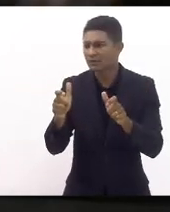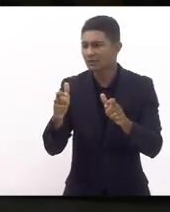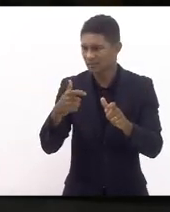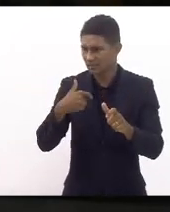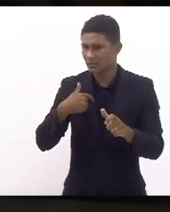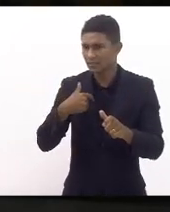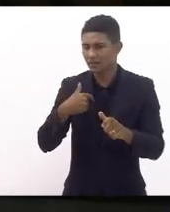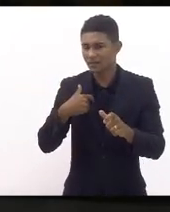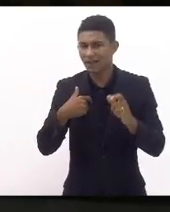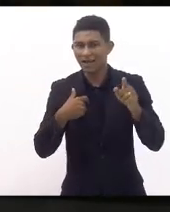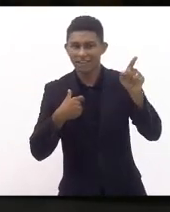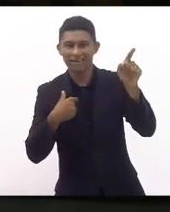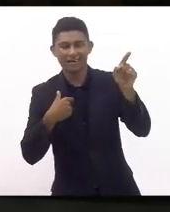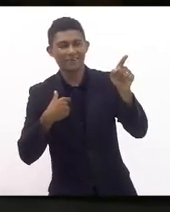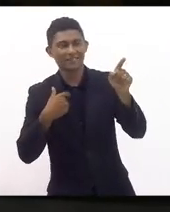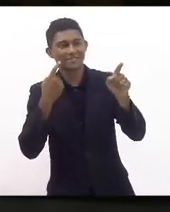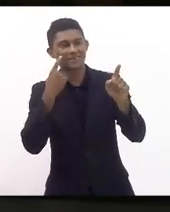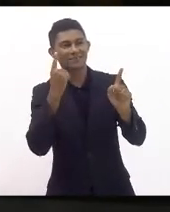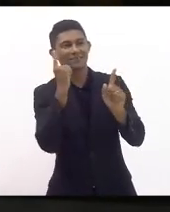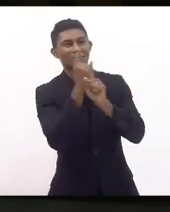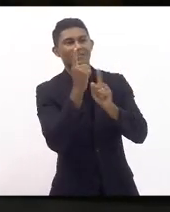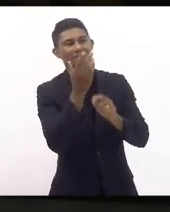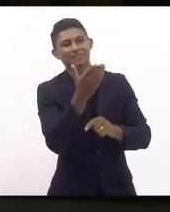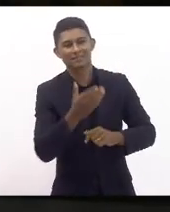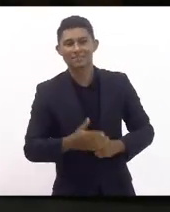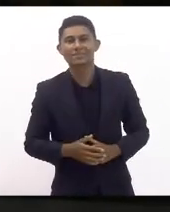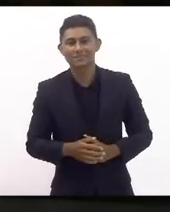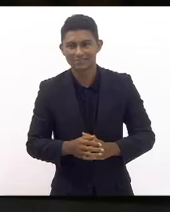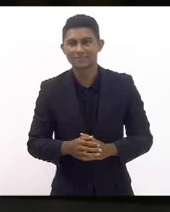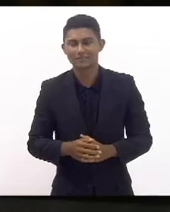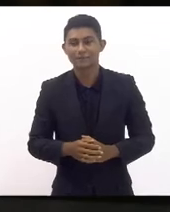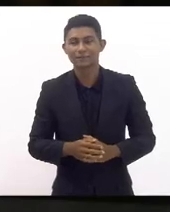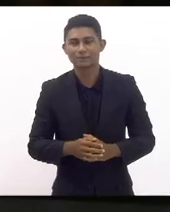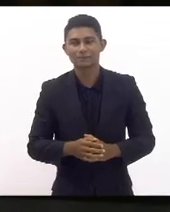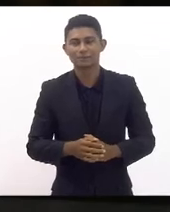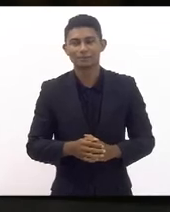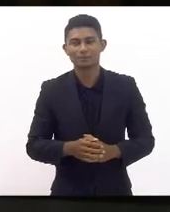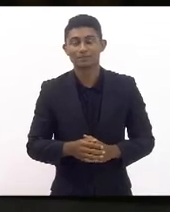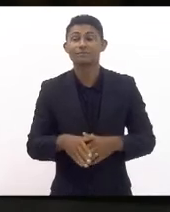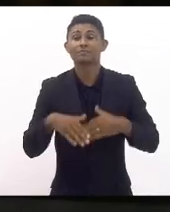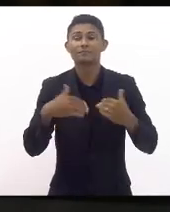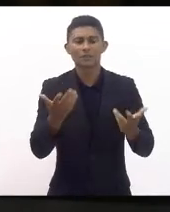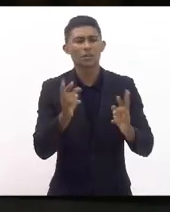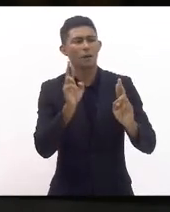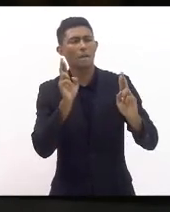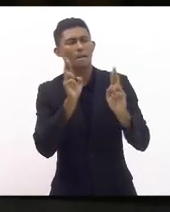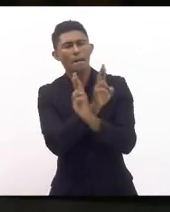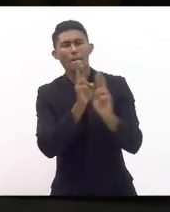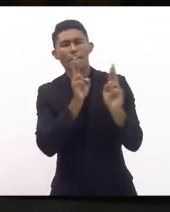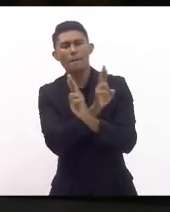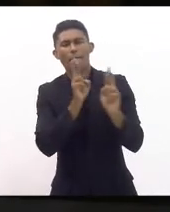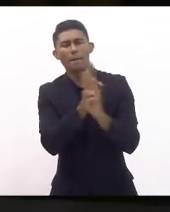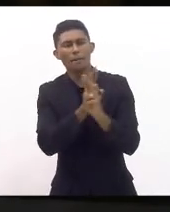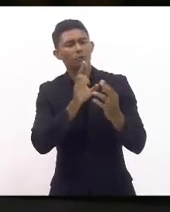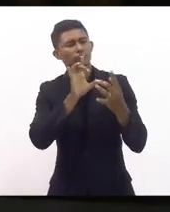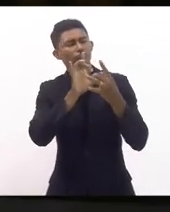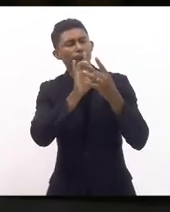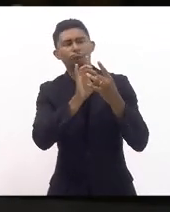Nestor está lá. Então, na realidade, essa relação ela é muito, muito próxima,